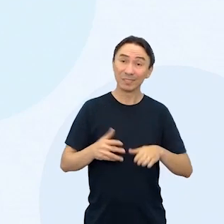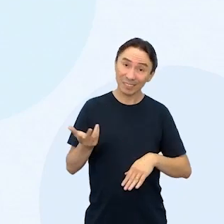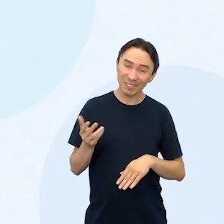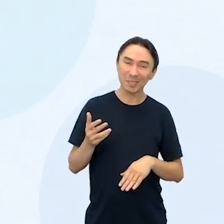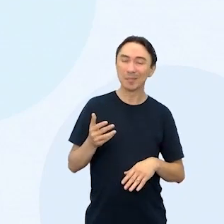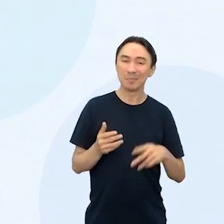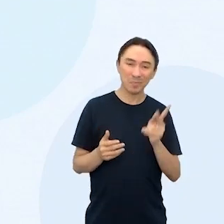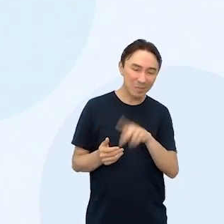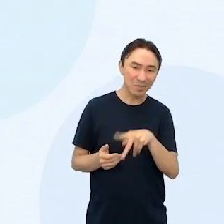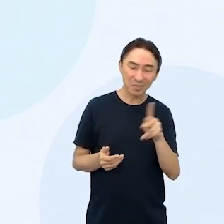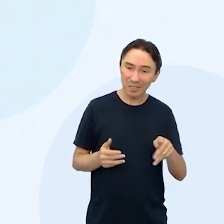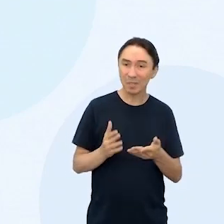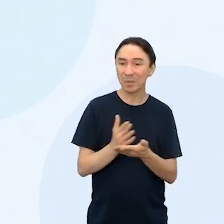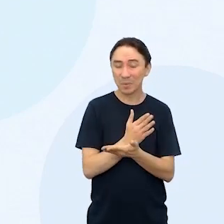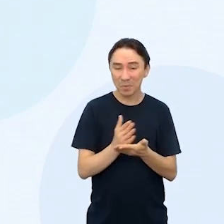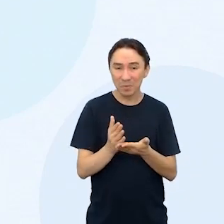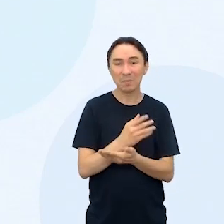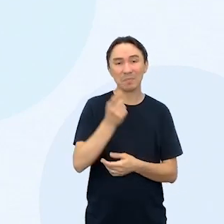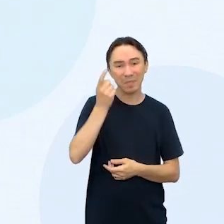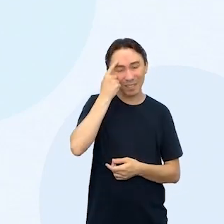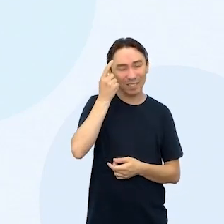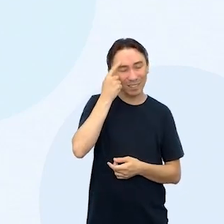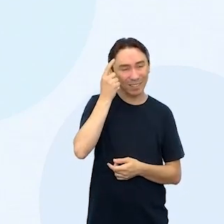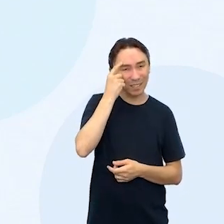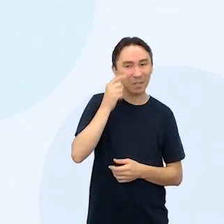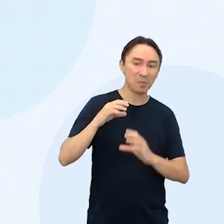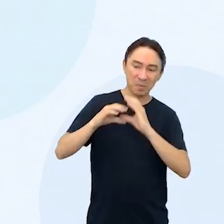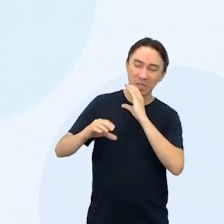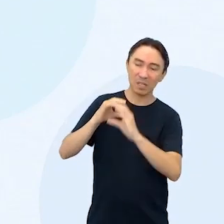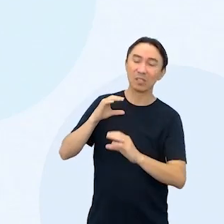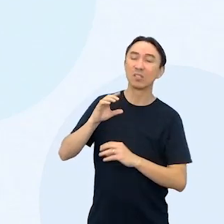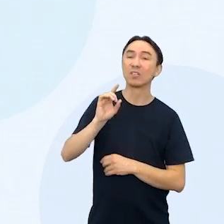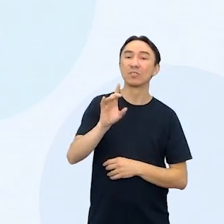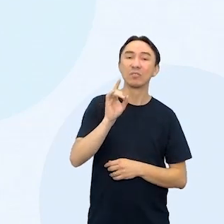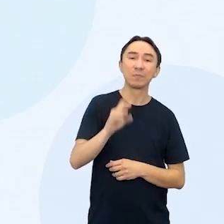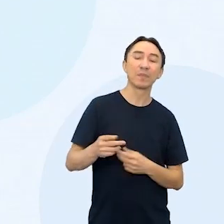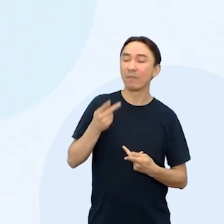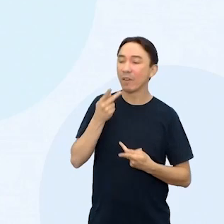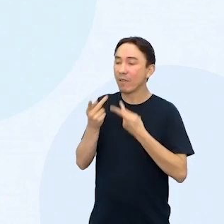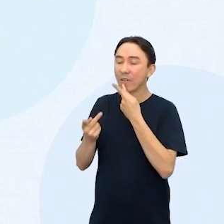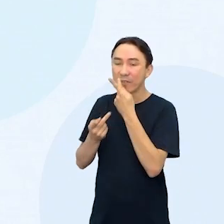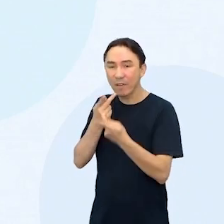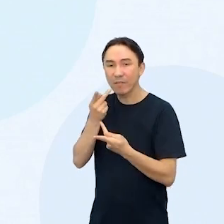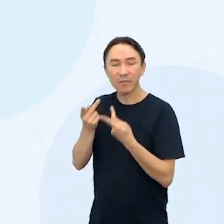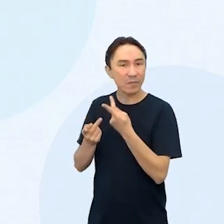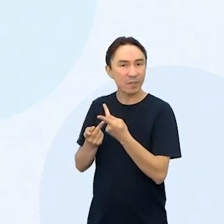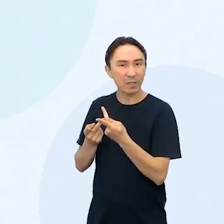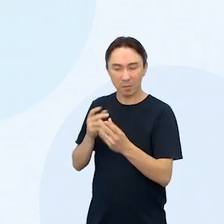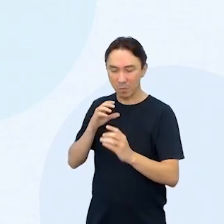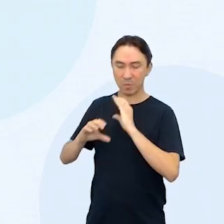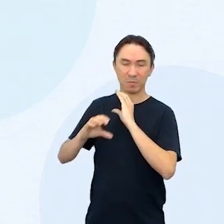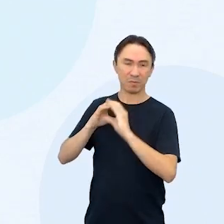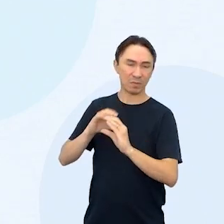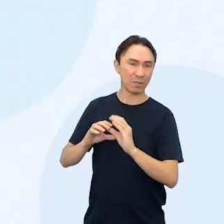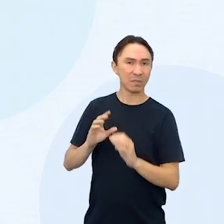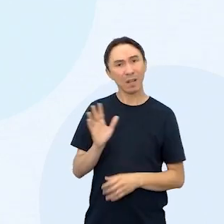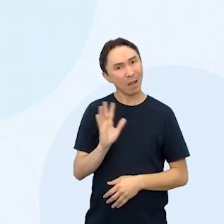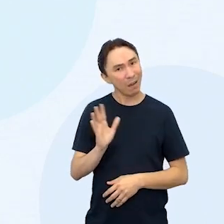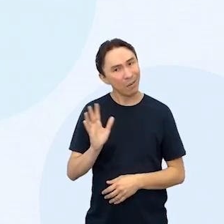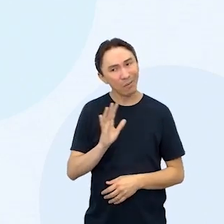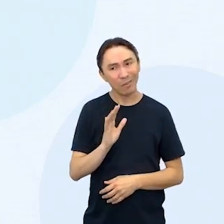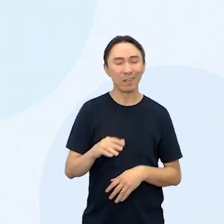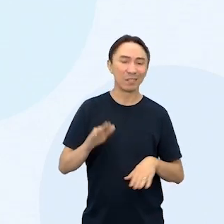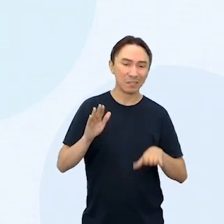que a comunicação ela se estabelece apenas por meio da oralidade, por meio da fala. E não, muitas pessoas se comunicam,